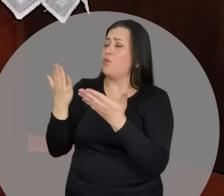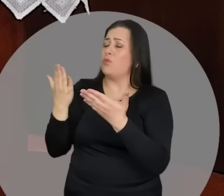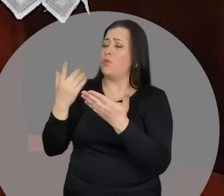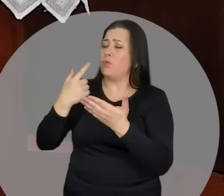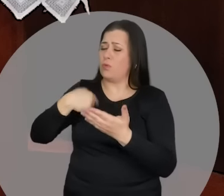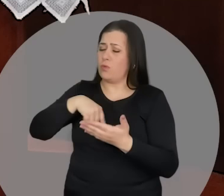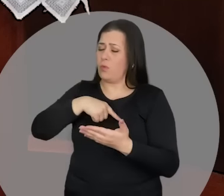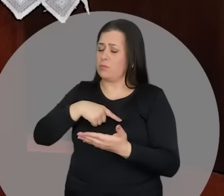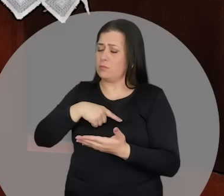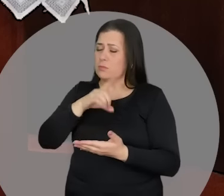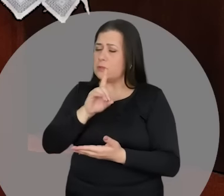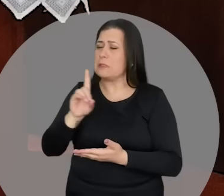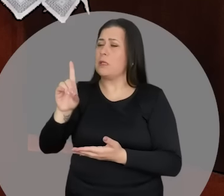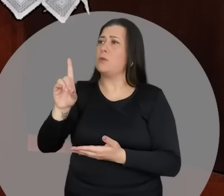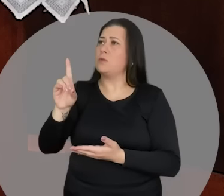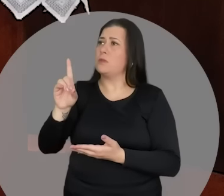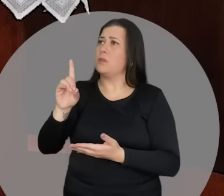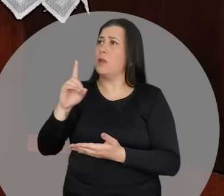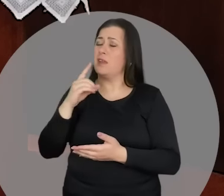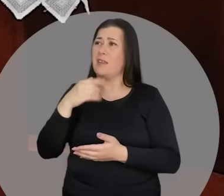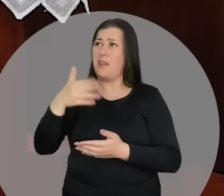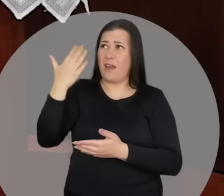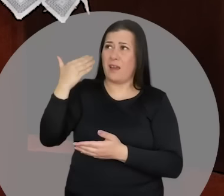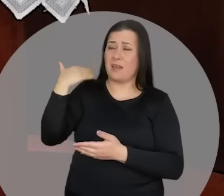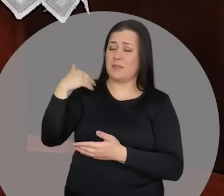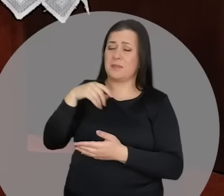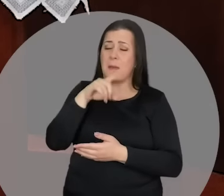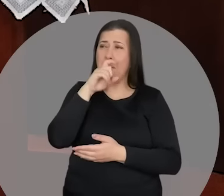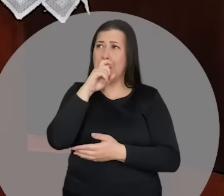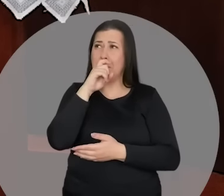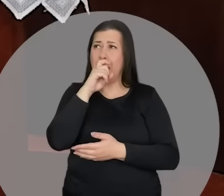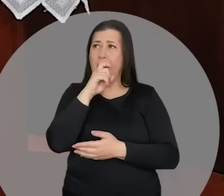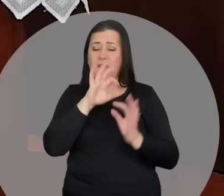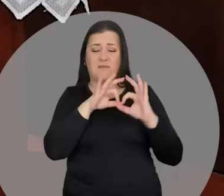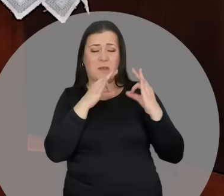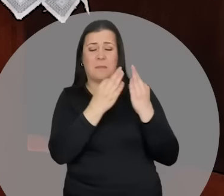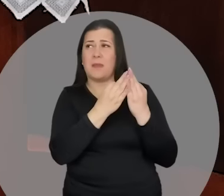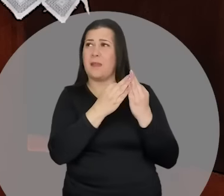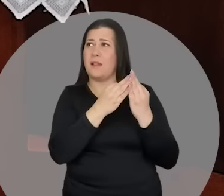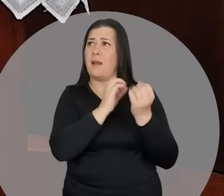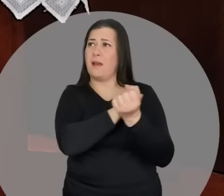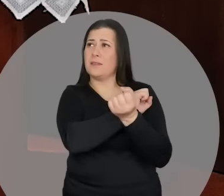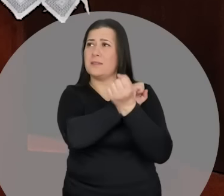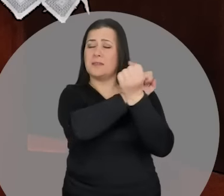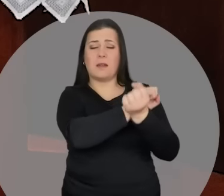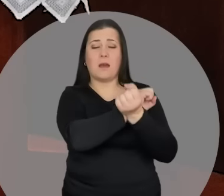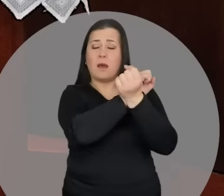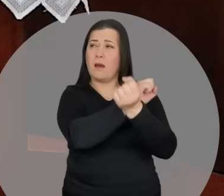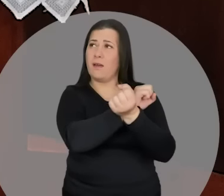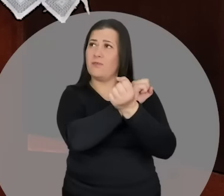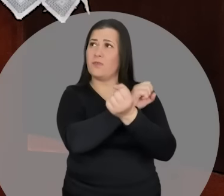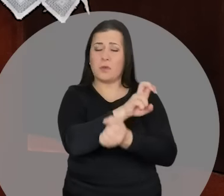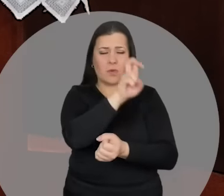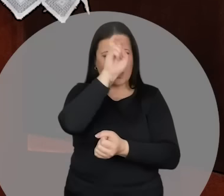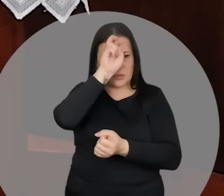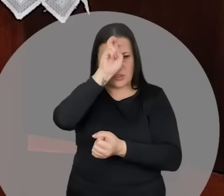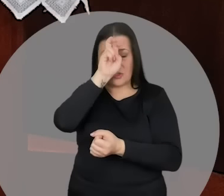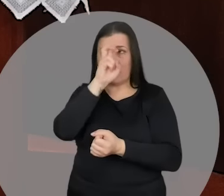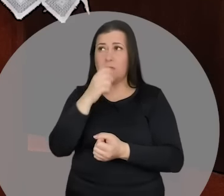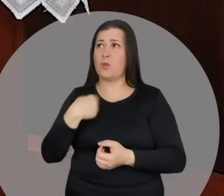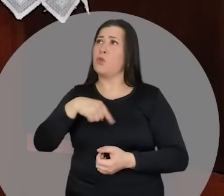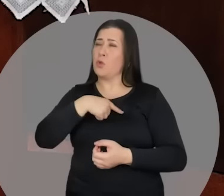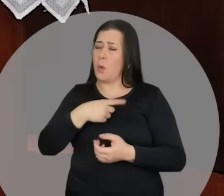Deus, quem tirou a nós e aos nossos pais da escravidão na terra do Egito. E vimos as